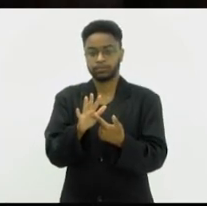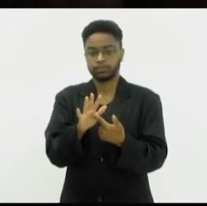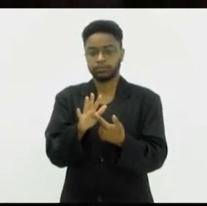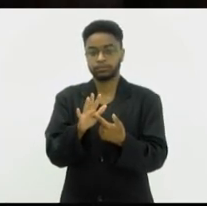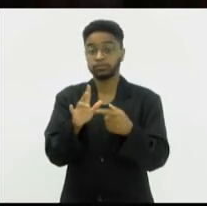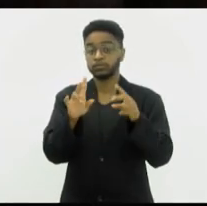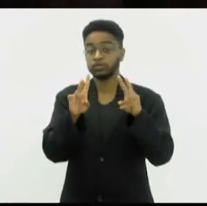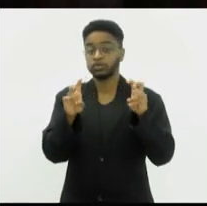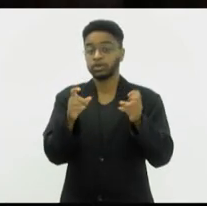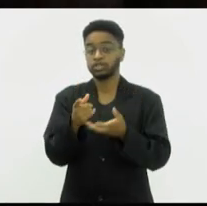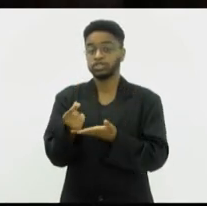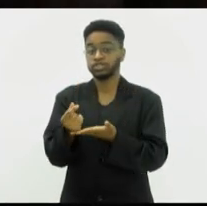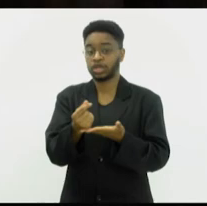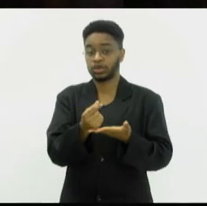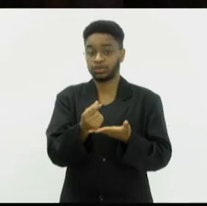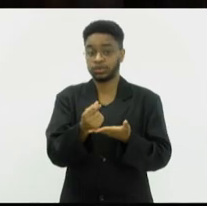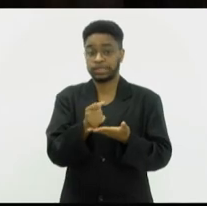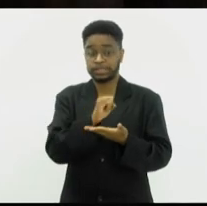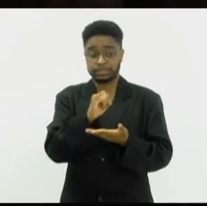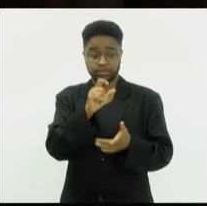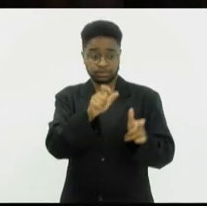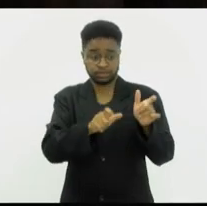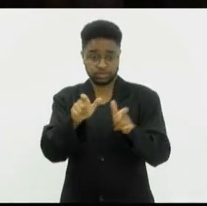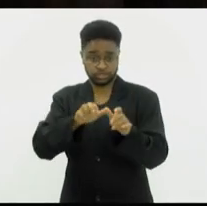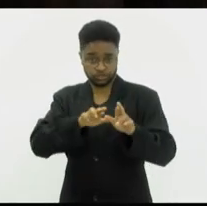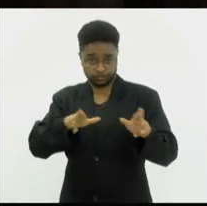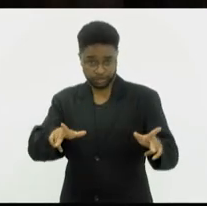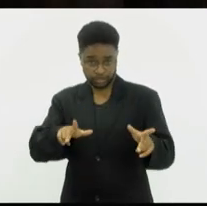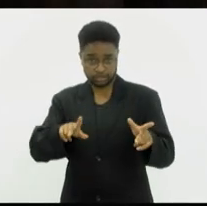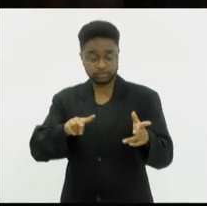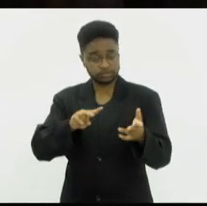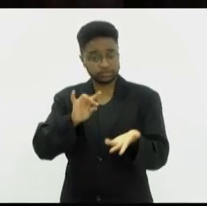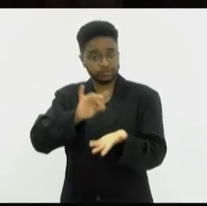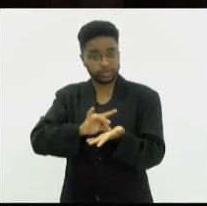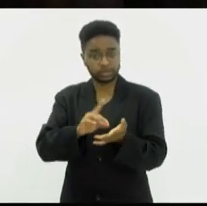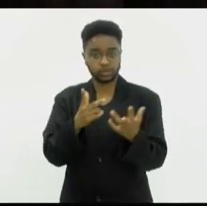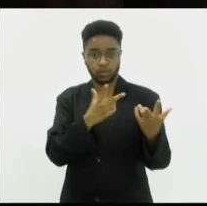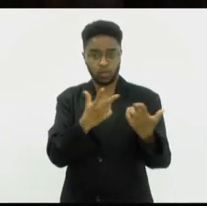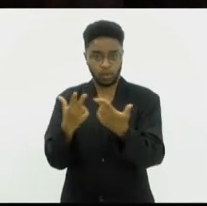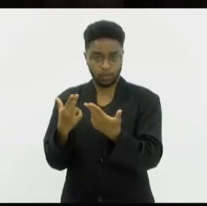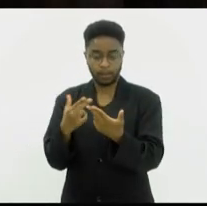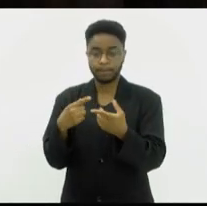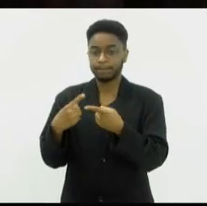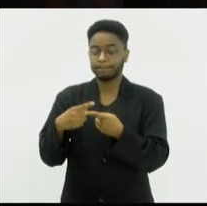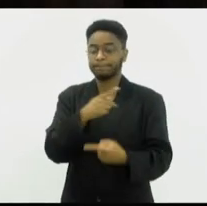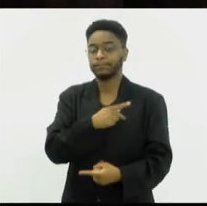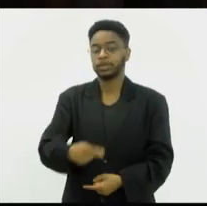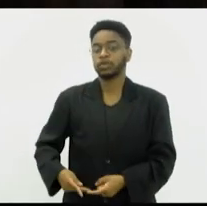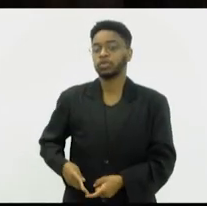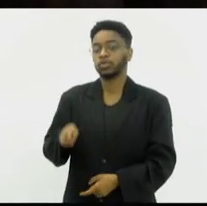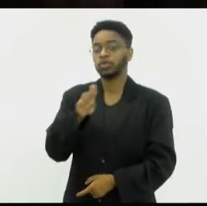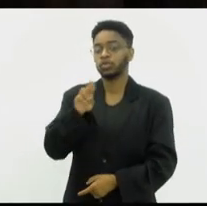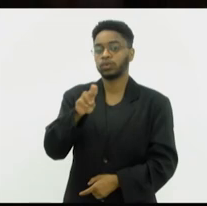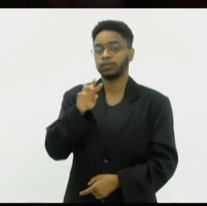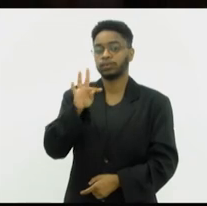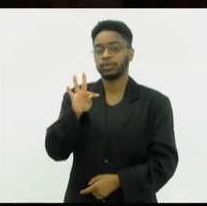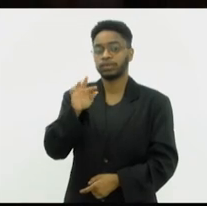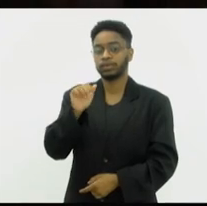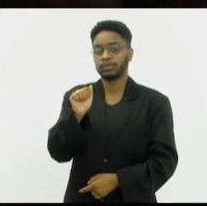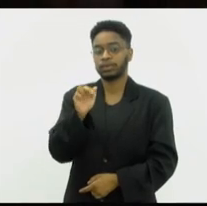os diferentes são iguais. Vou explicar. O nome da presidente do Banco do Brasil é